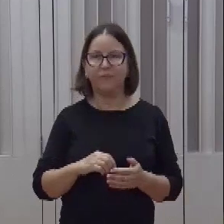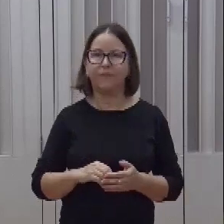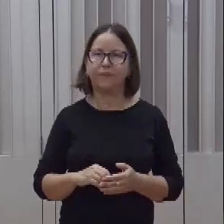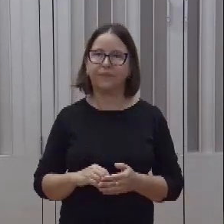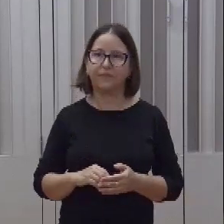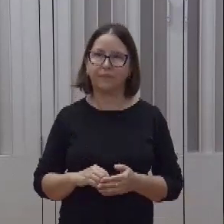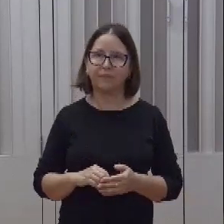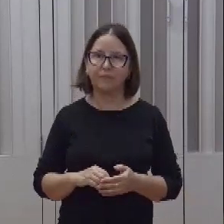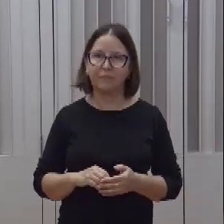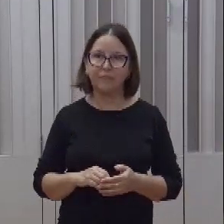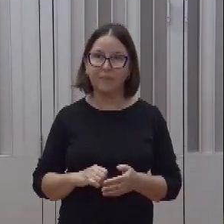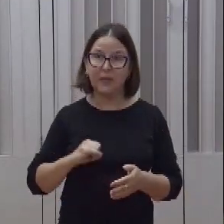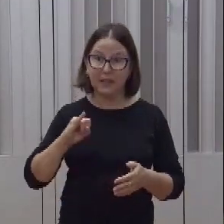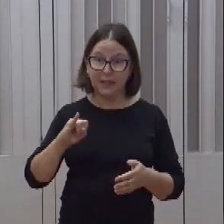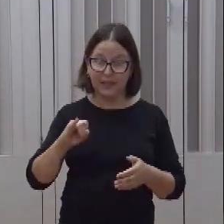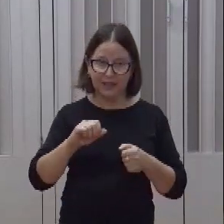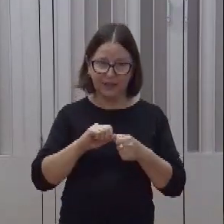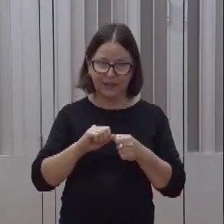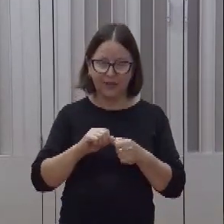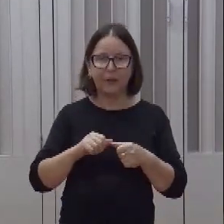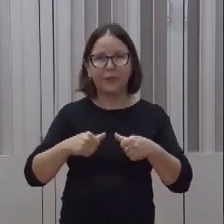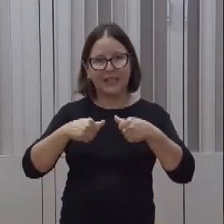Se fizermos isto,